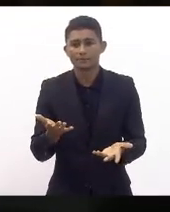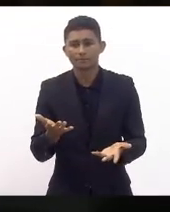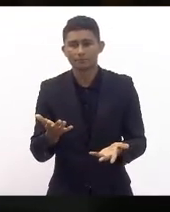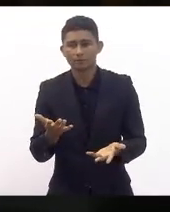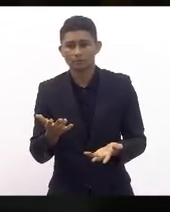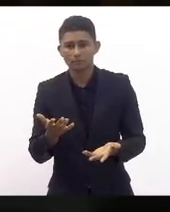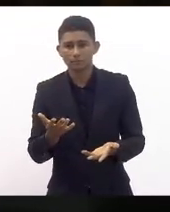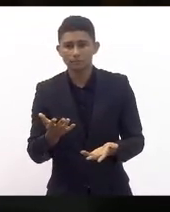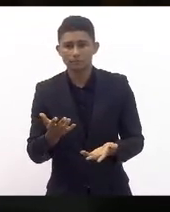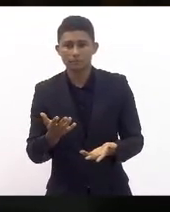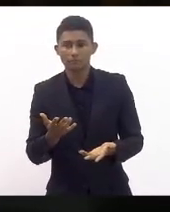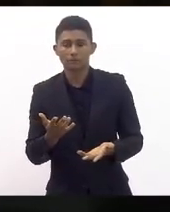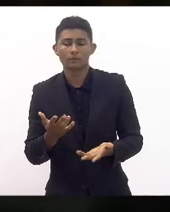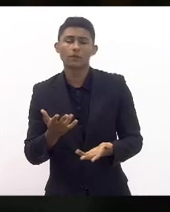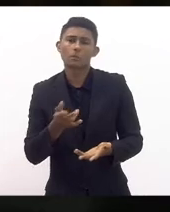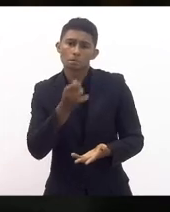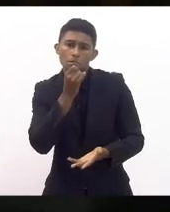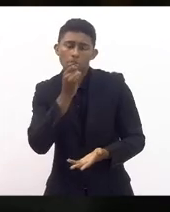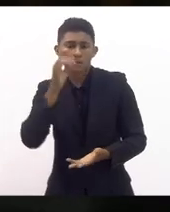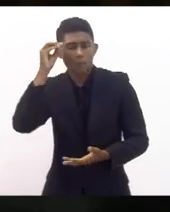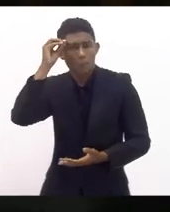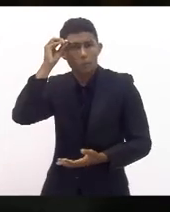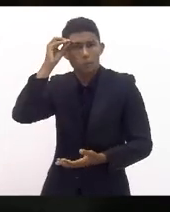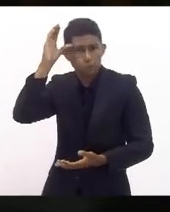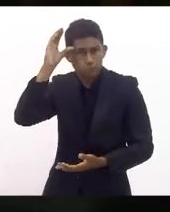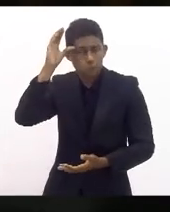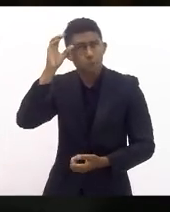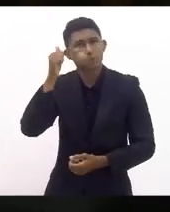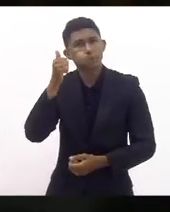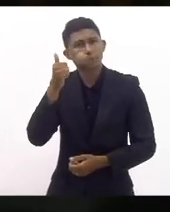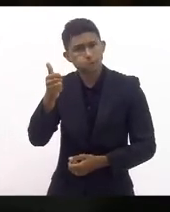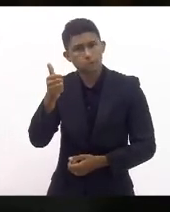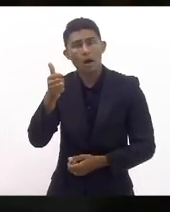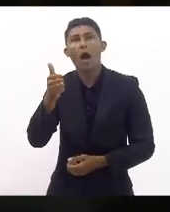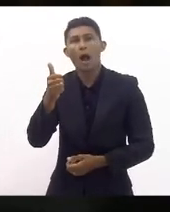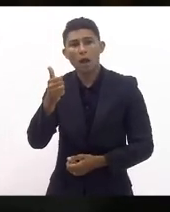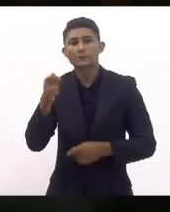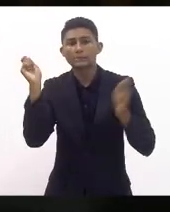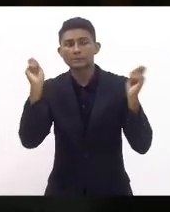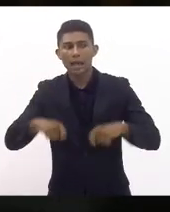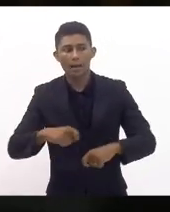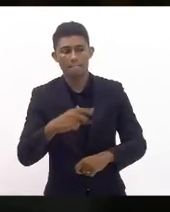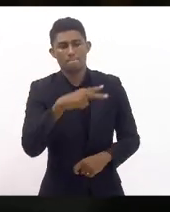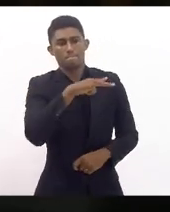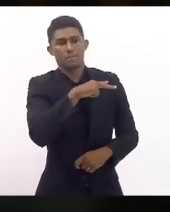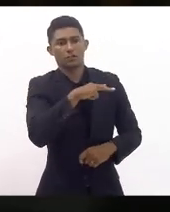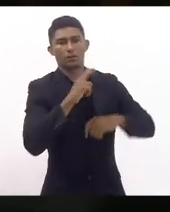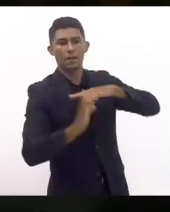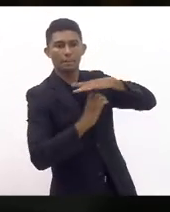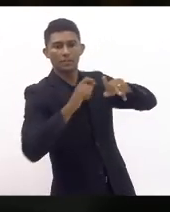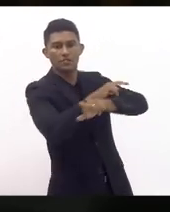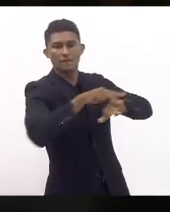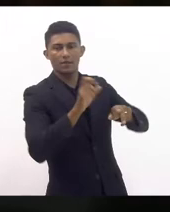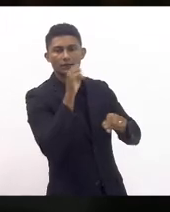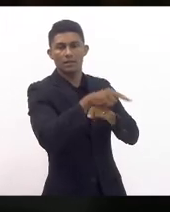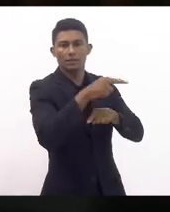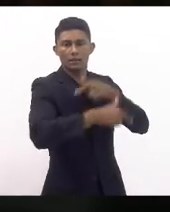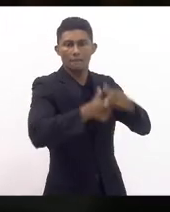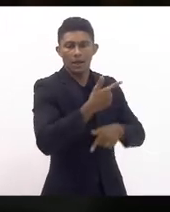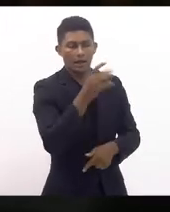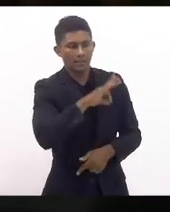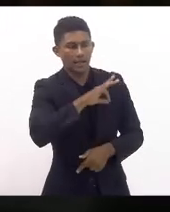tem um certo grau de conhecimento, você, às vezes, pode ganhar mais na iniciativa privada. Mas